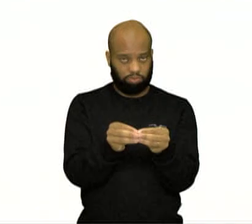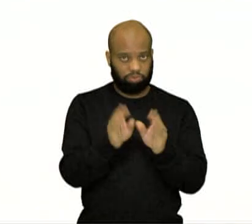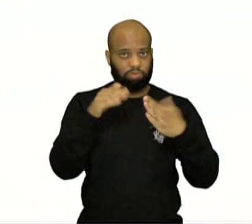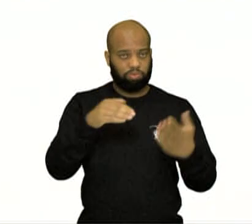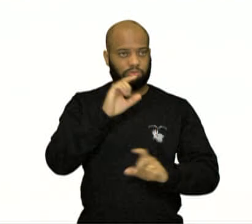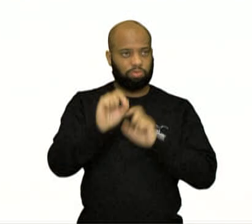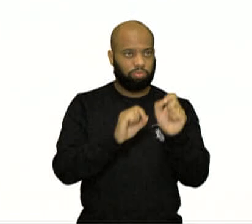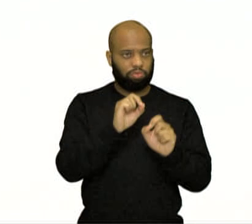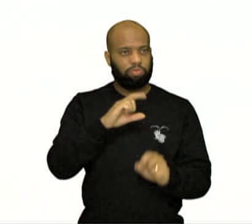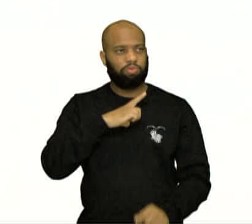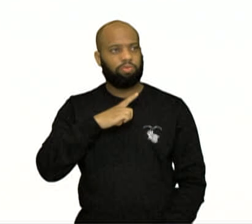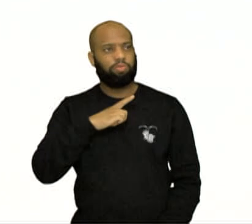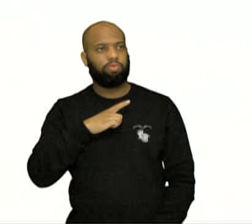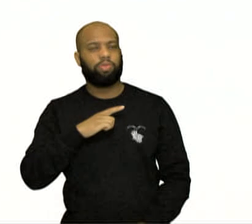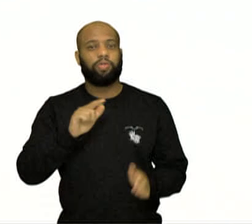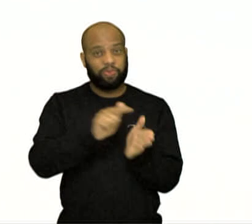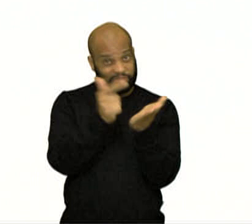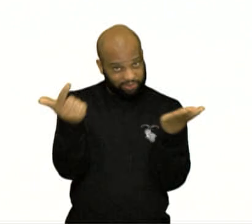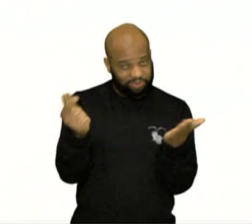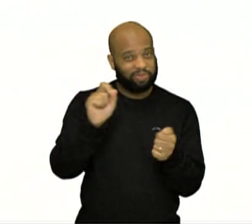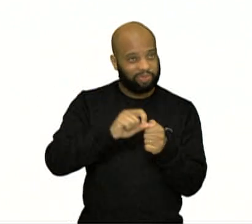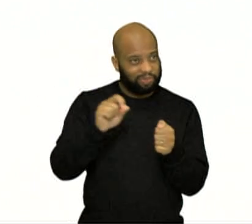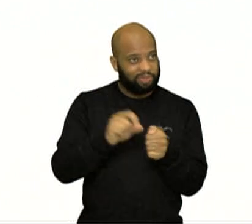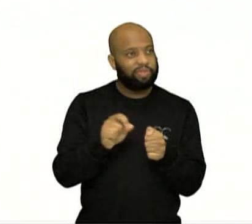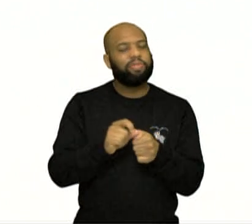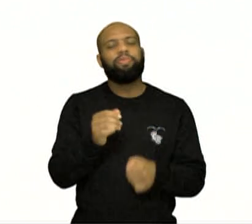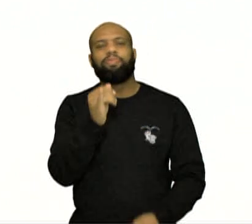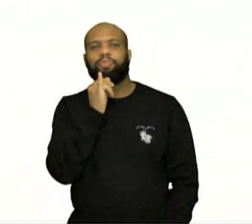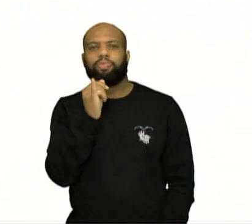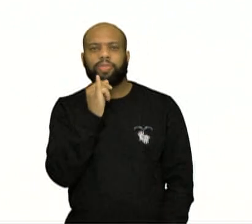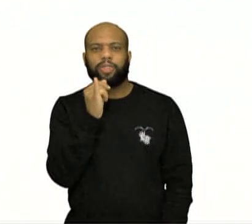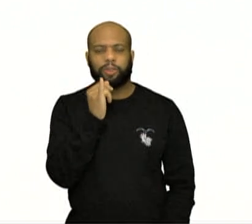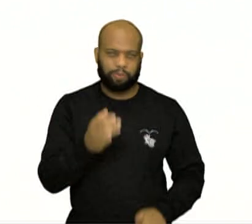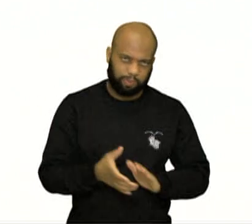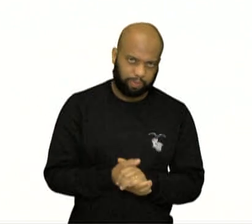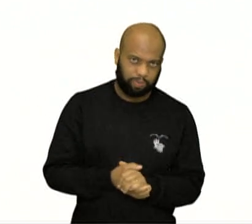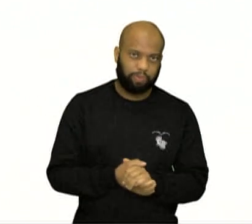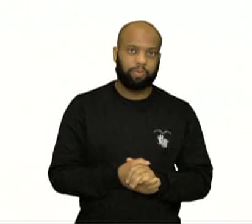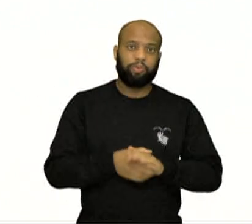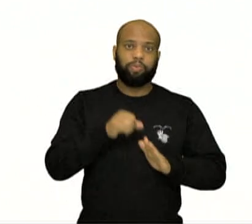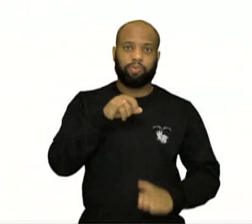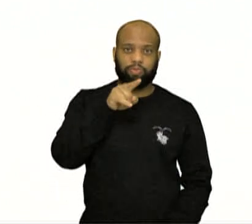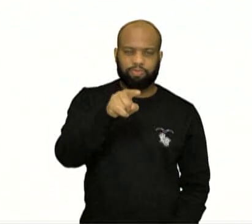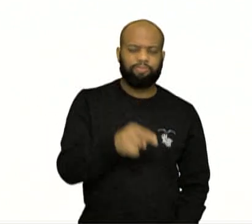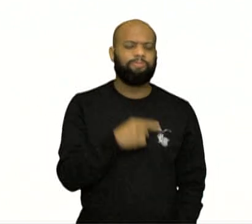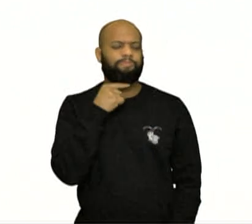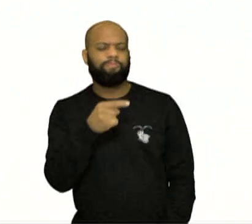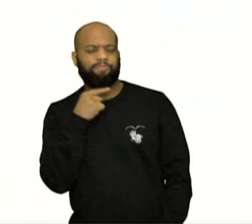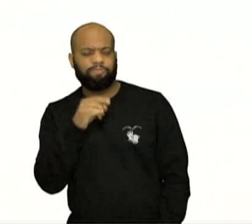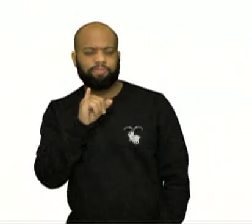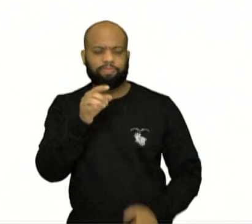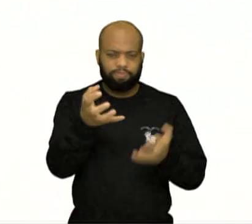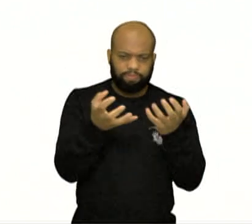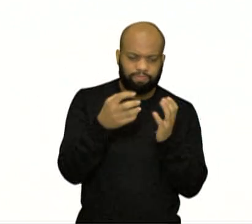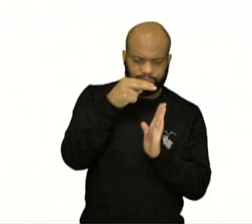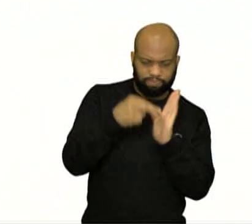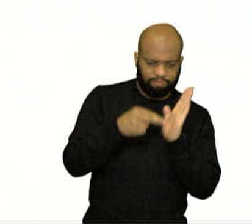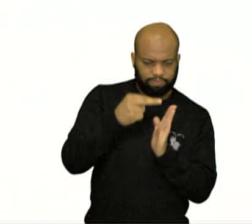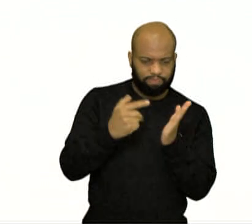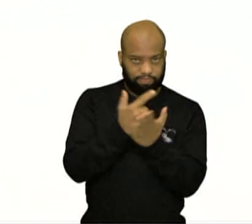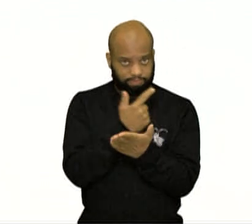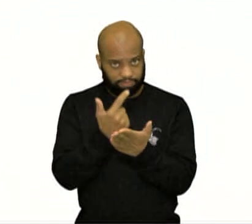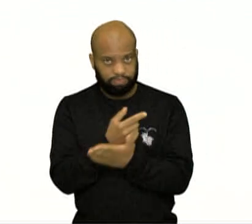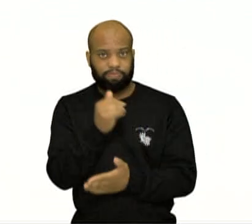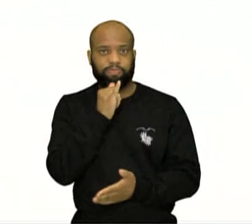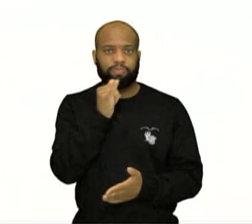prestação de serviço que muitas vezes o jornal faz para nós. Como assim prestação de serviço? Você está em dúvida sobre um livro. Que livro que eu vou ler? Você vai